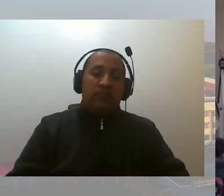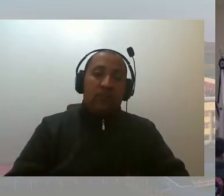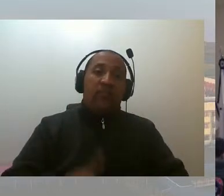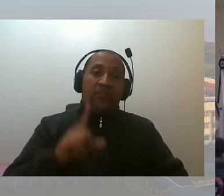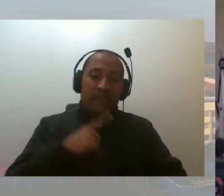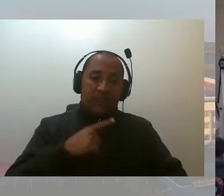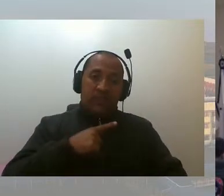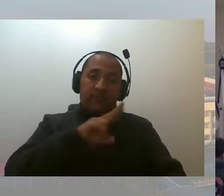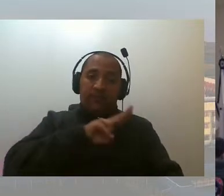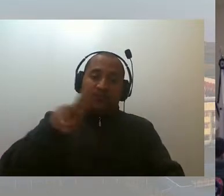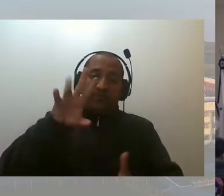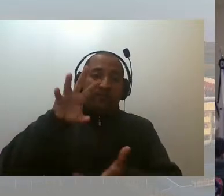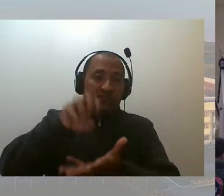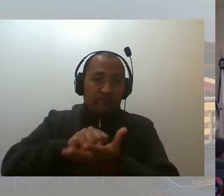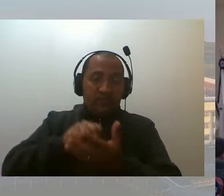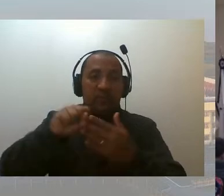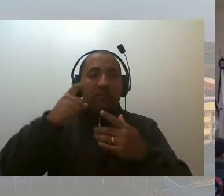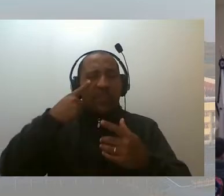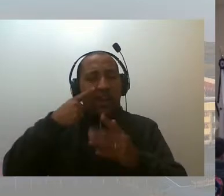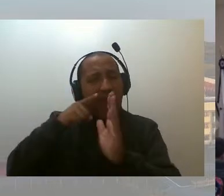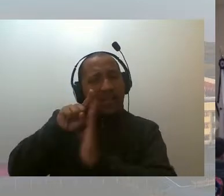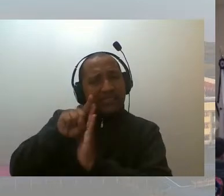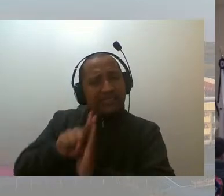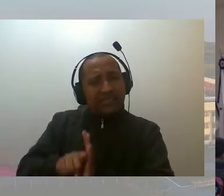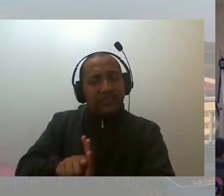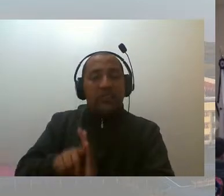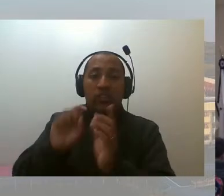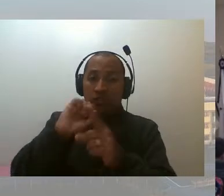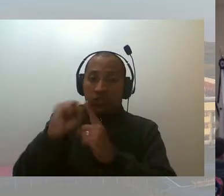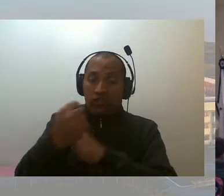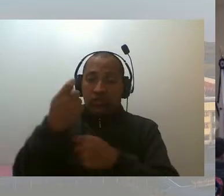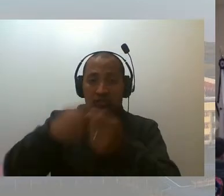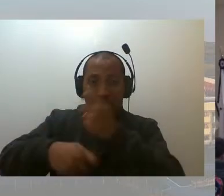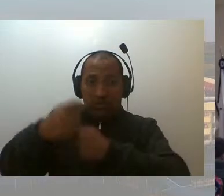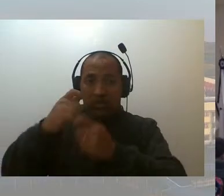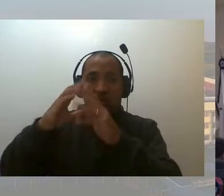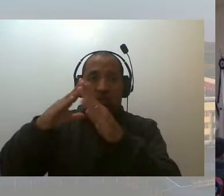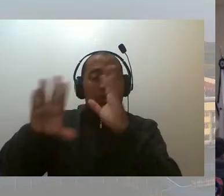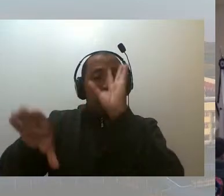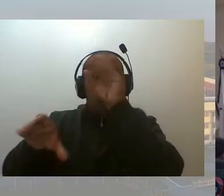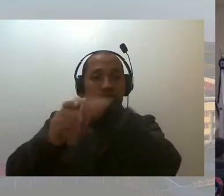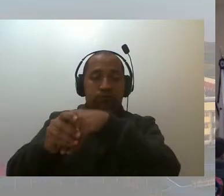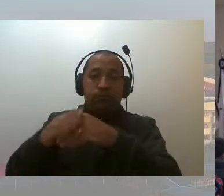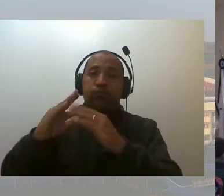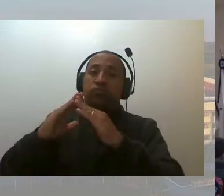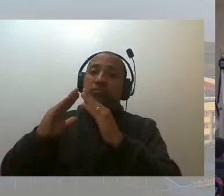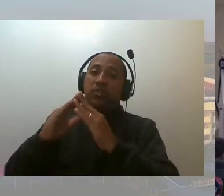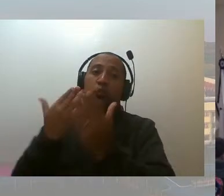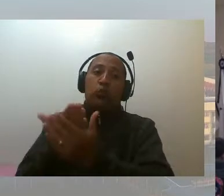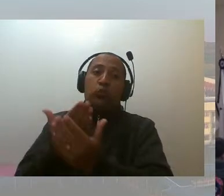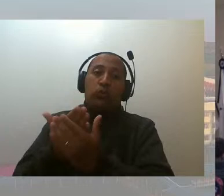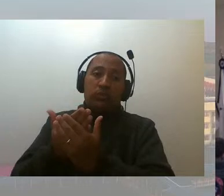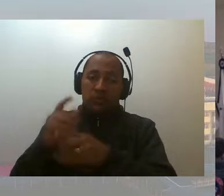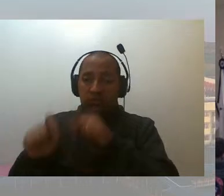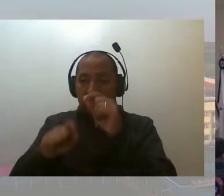credenciado através de análise socioeconômica a ocupar uma vaga na moradia estudantil, isso significa que